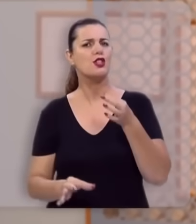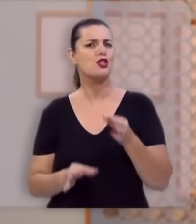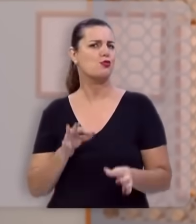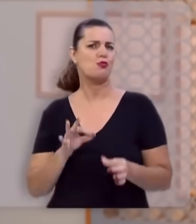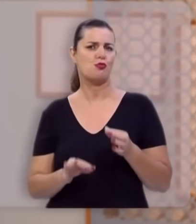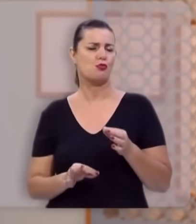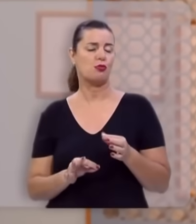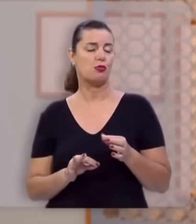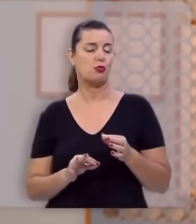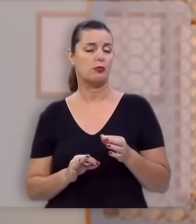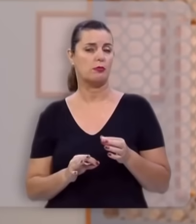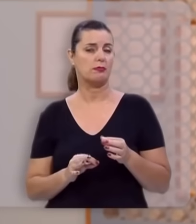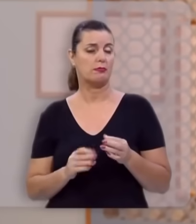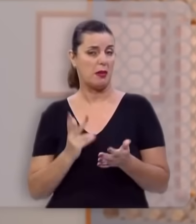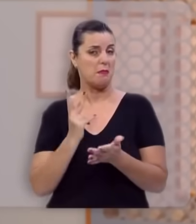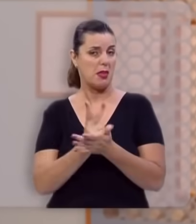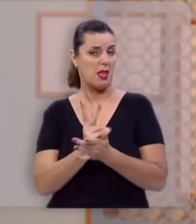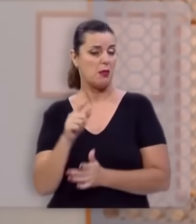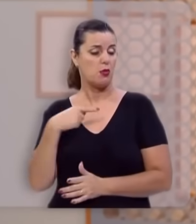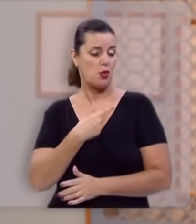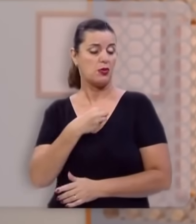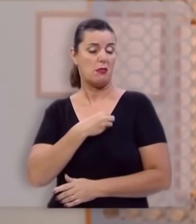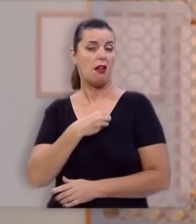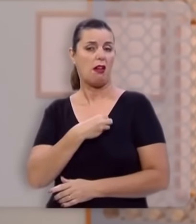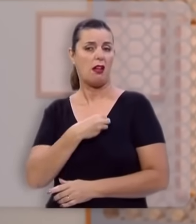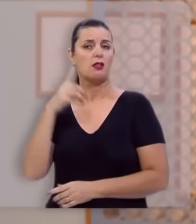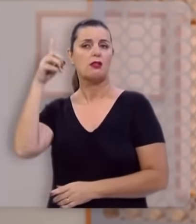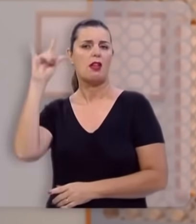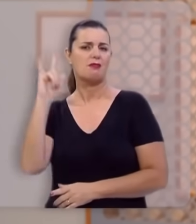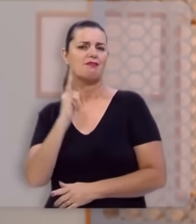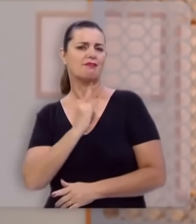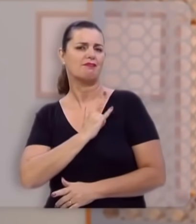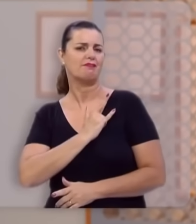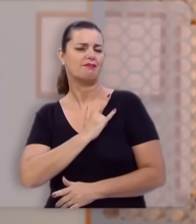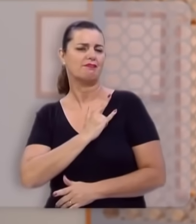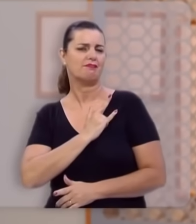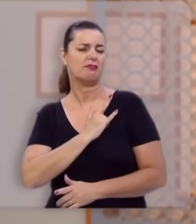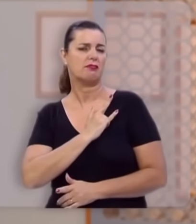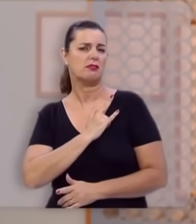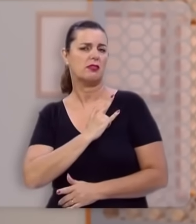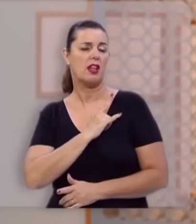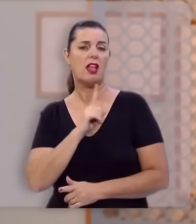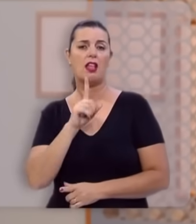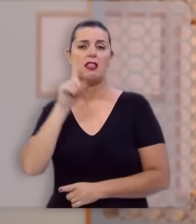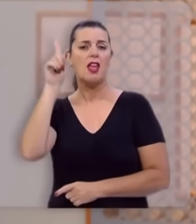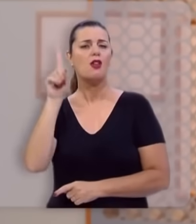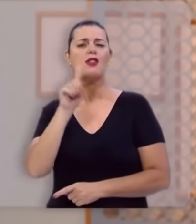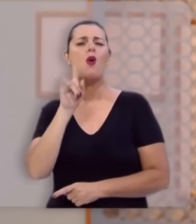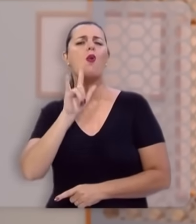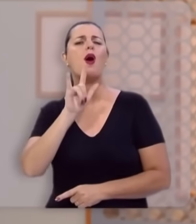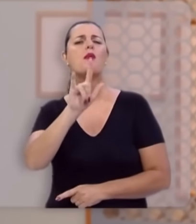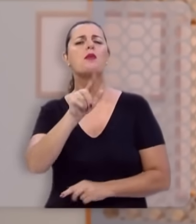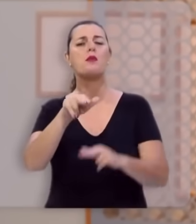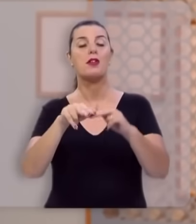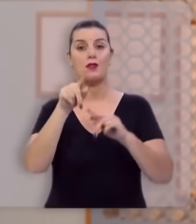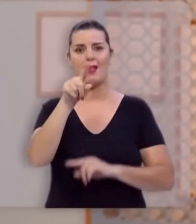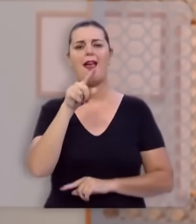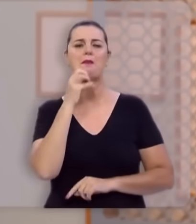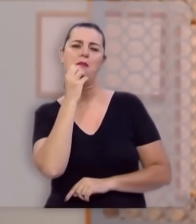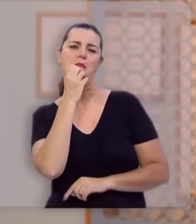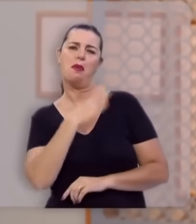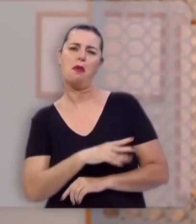Apesar de nós, Deus nos amou. Deus não amou você por causa das suas virtudes,